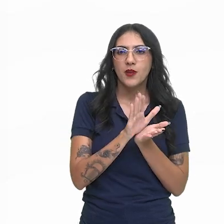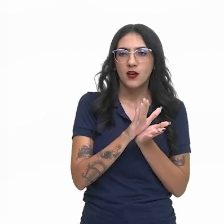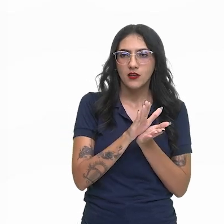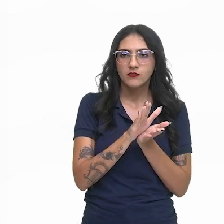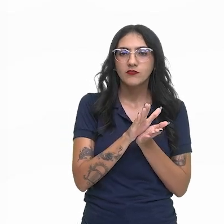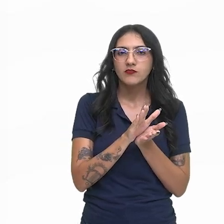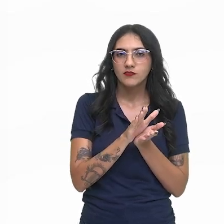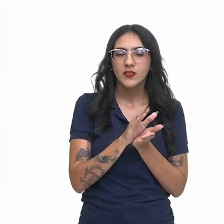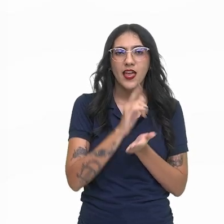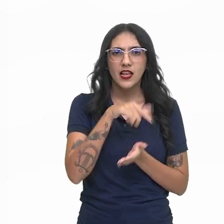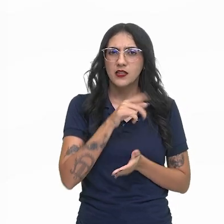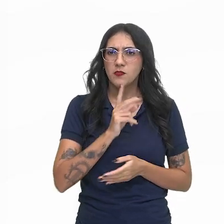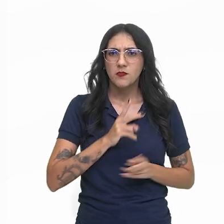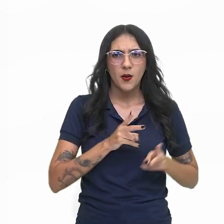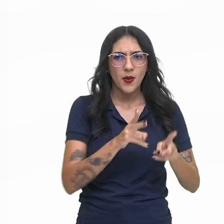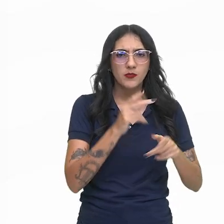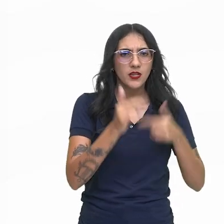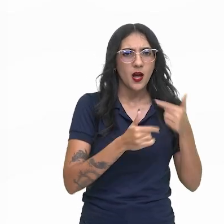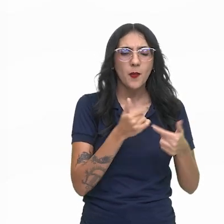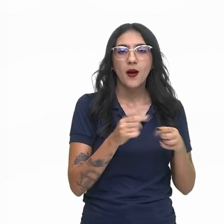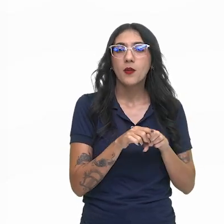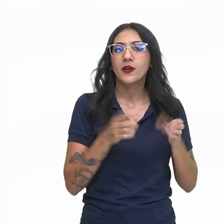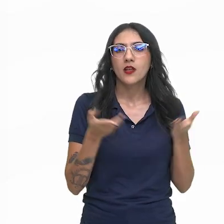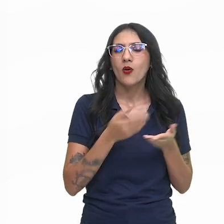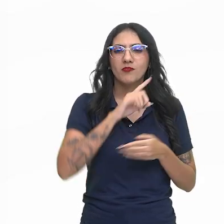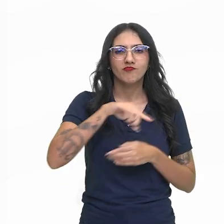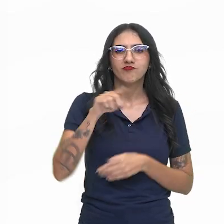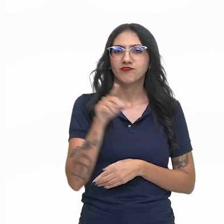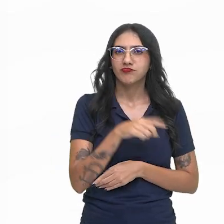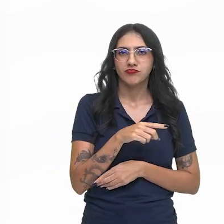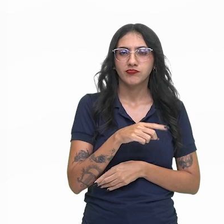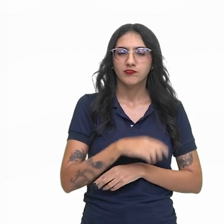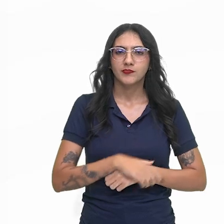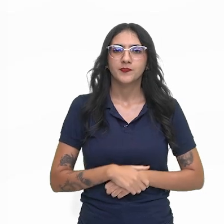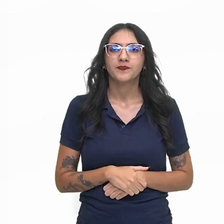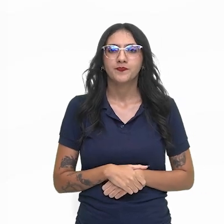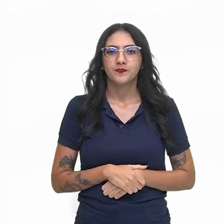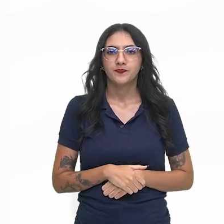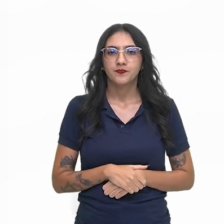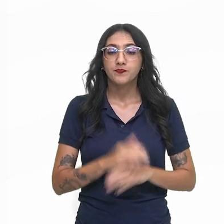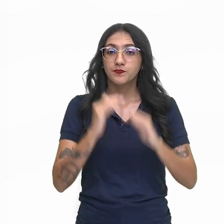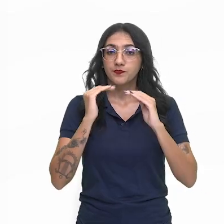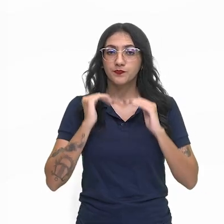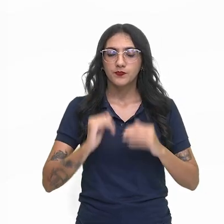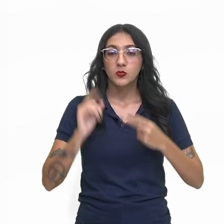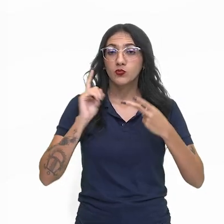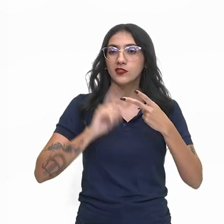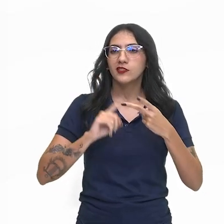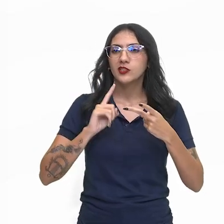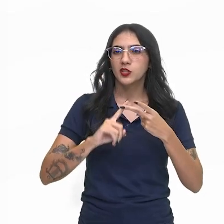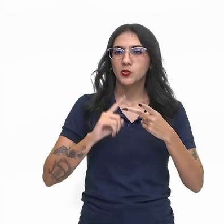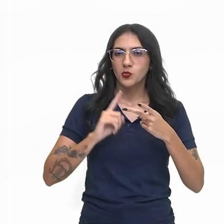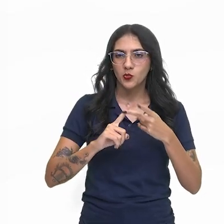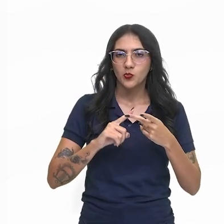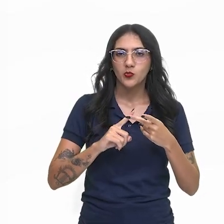cargo vitalício, e a suspensão dos direitos políticos. No ato institucional número 2, ali em